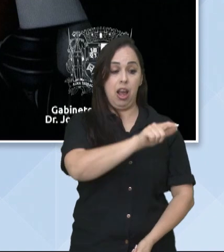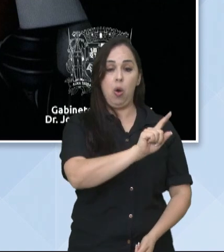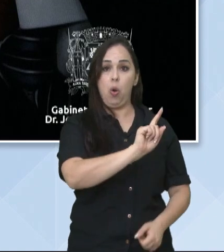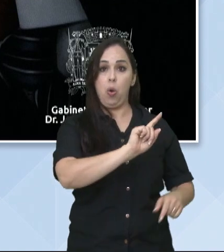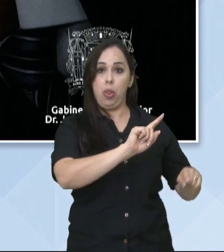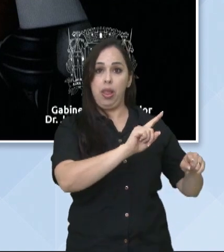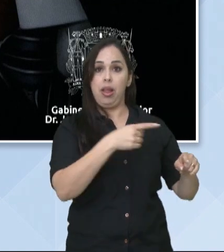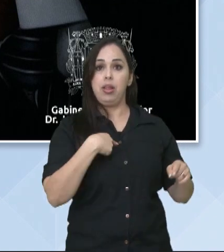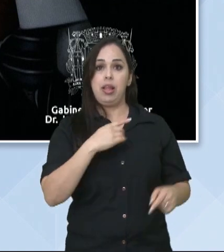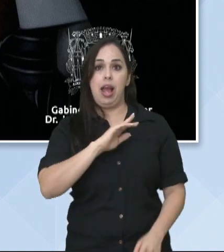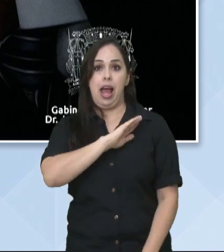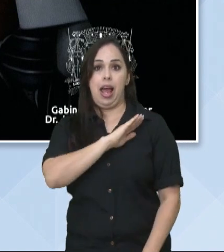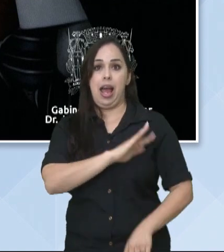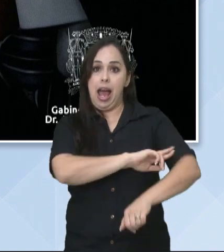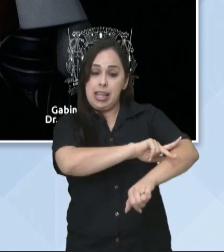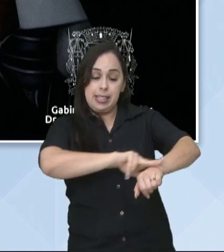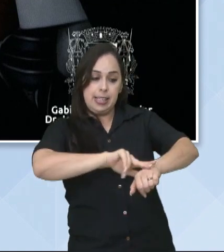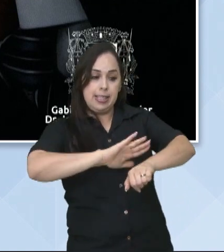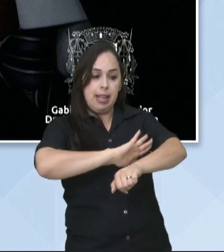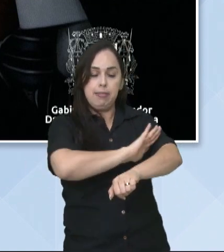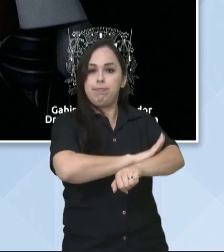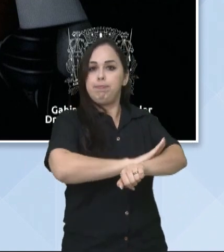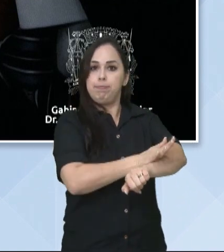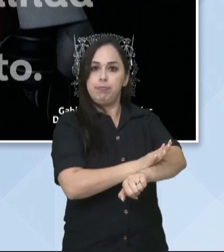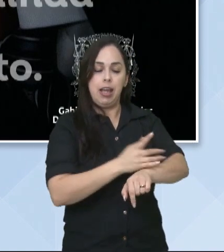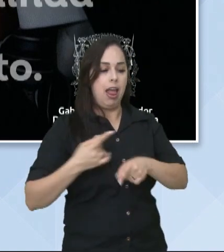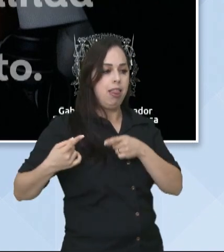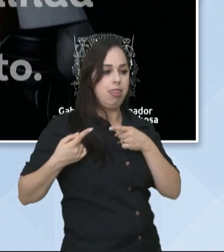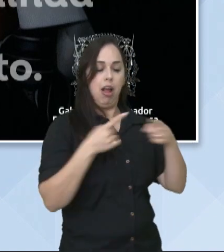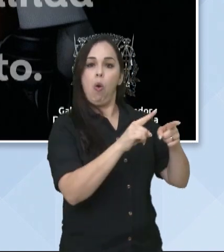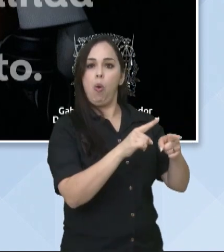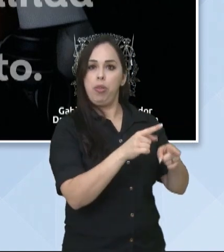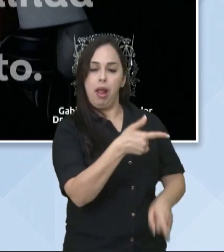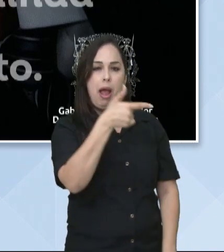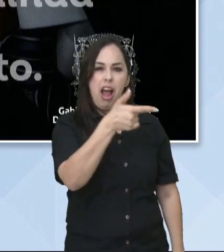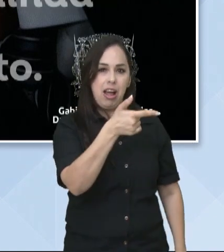sair armada, ameaçando uma pessoa. Próximo.